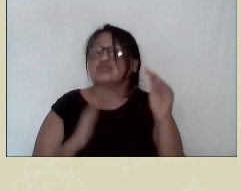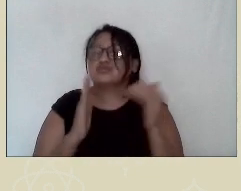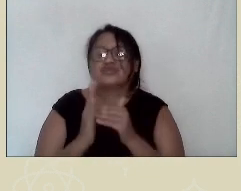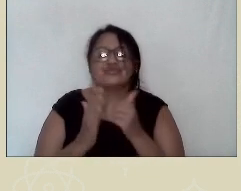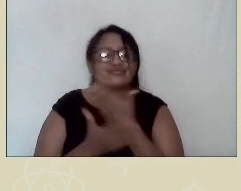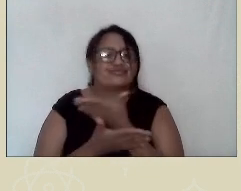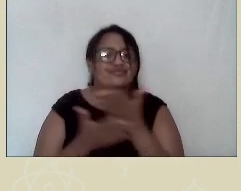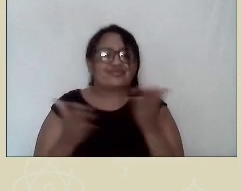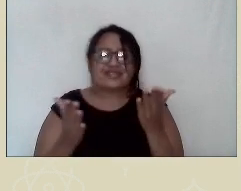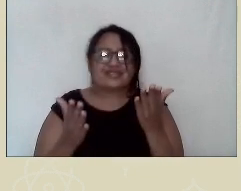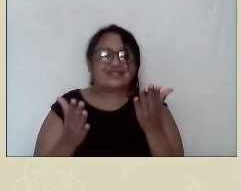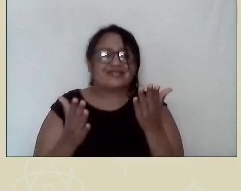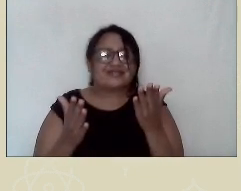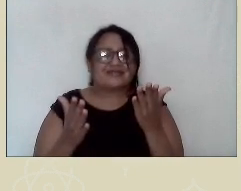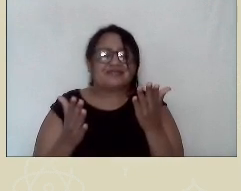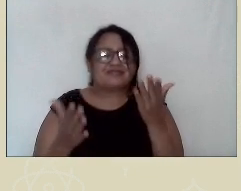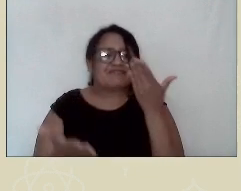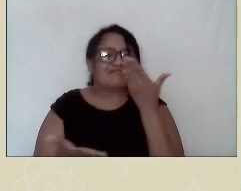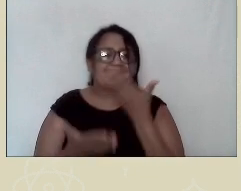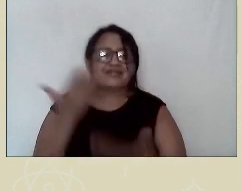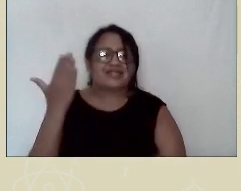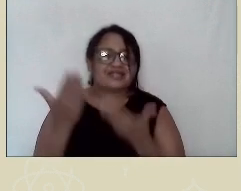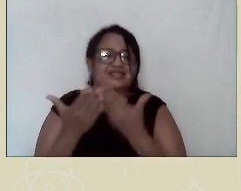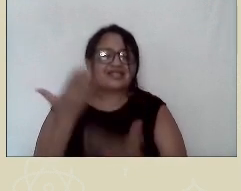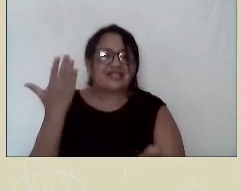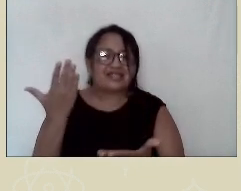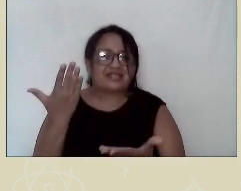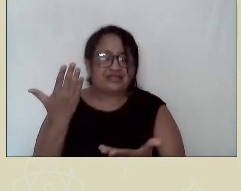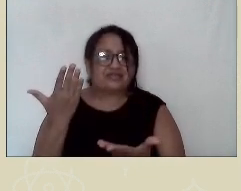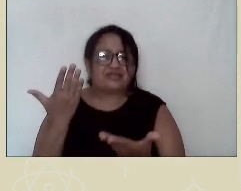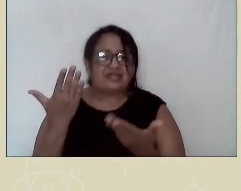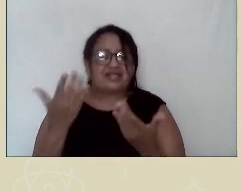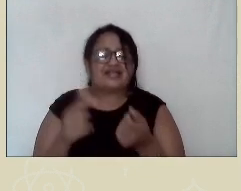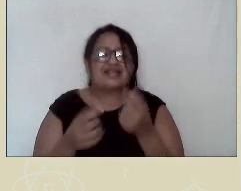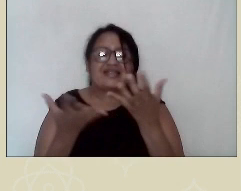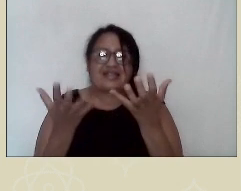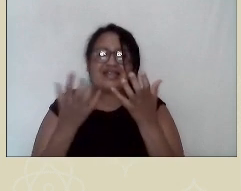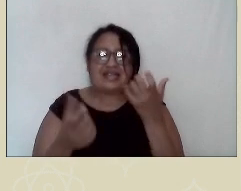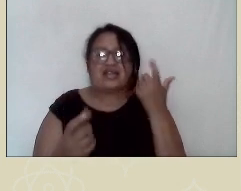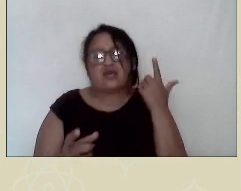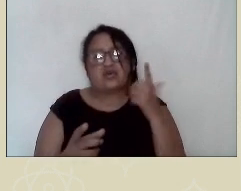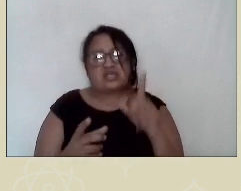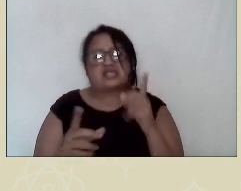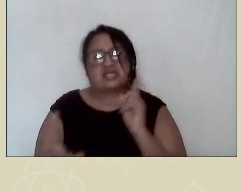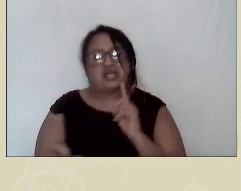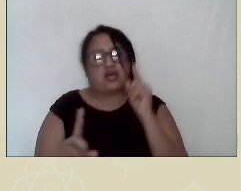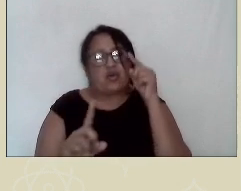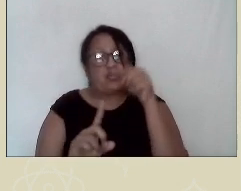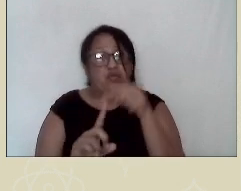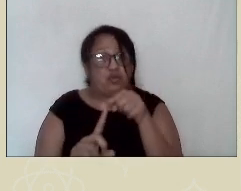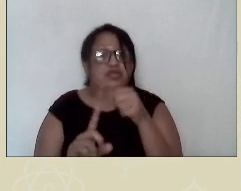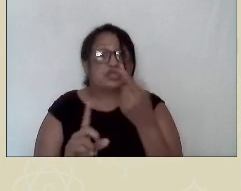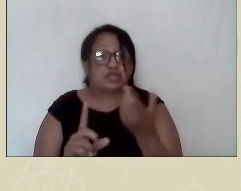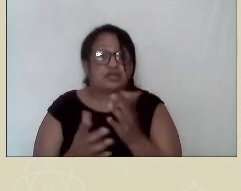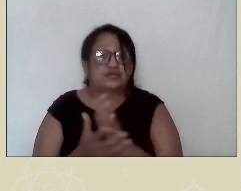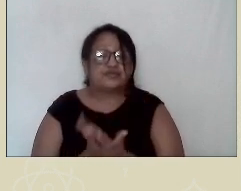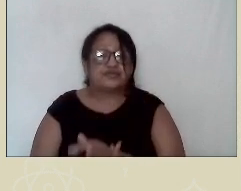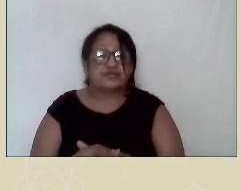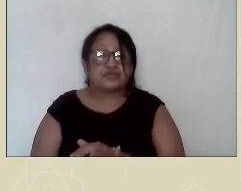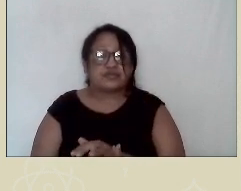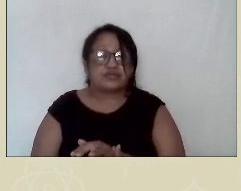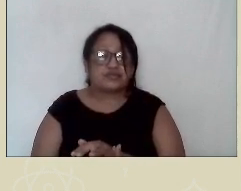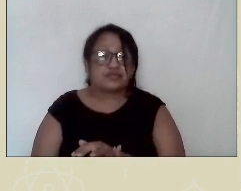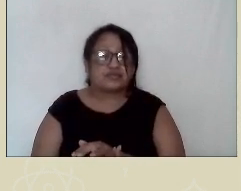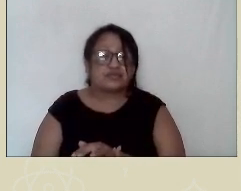fracassaram em de fato conseguir alcançar esse objetivo el estudio concluye que la desinformación anti